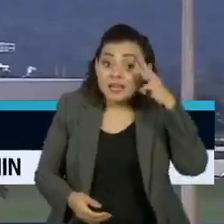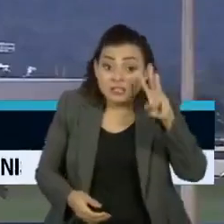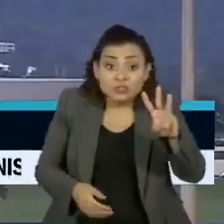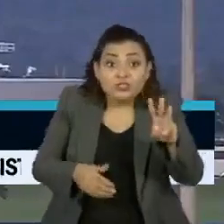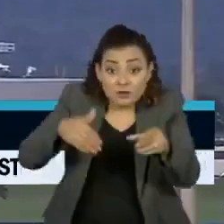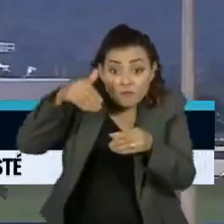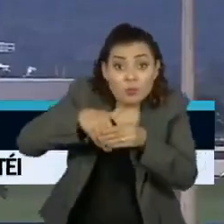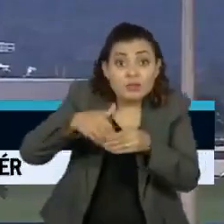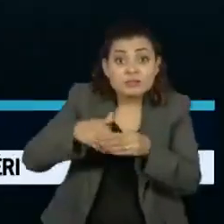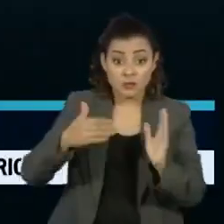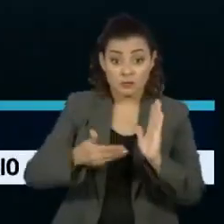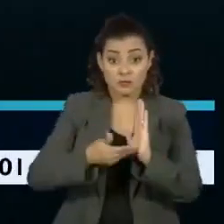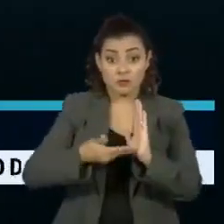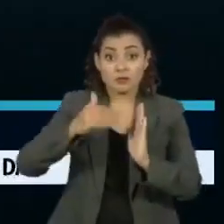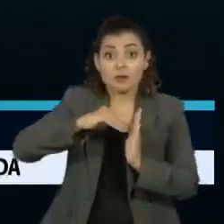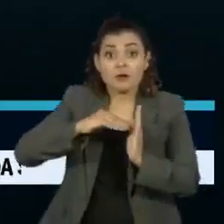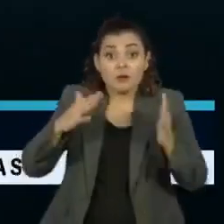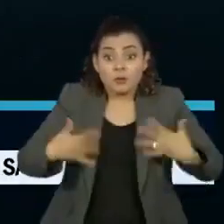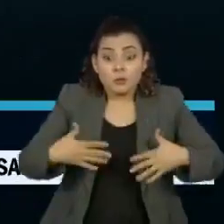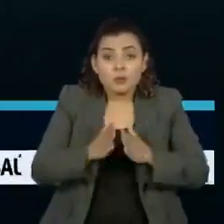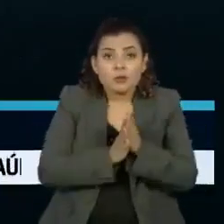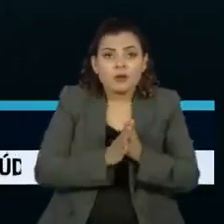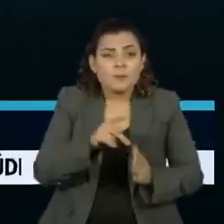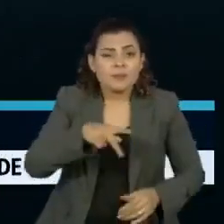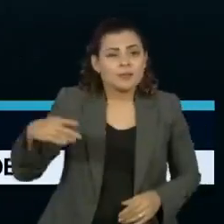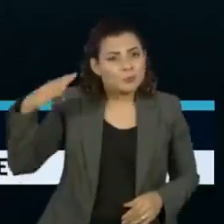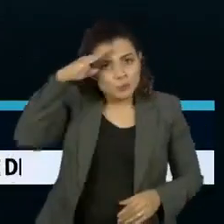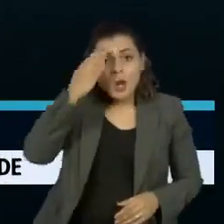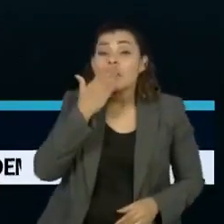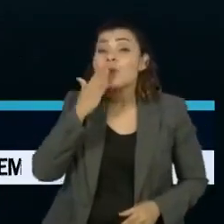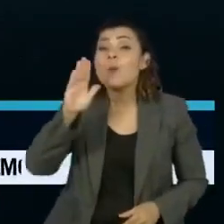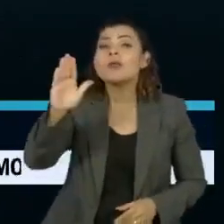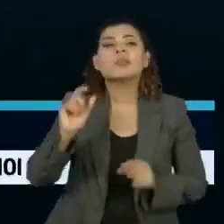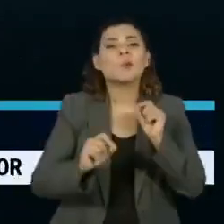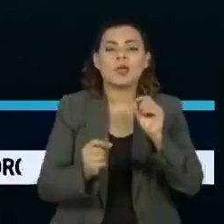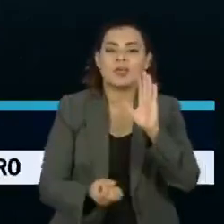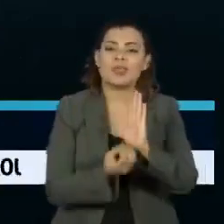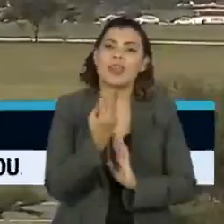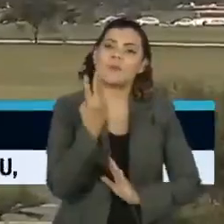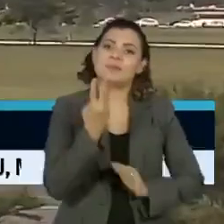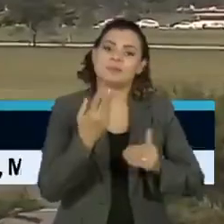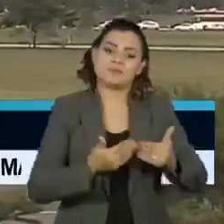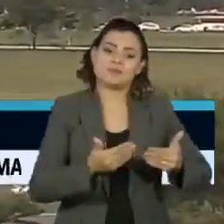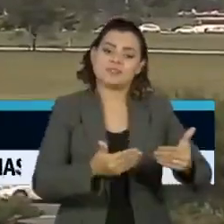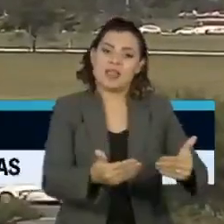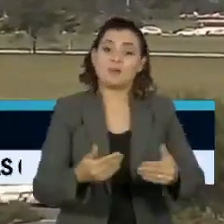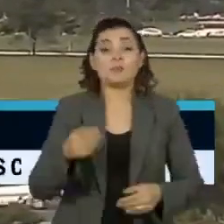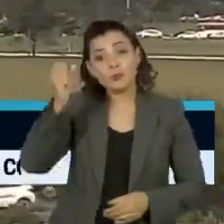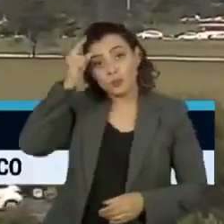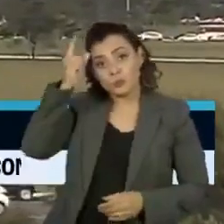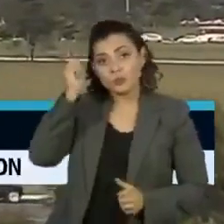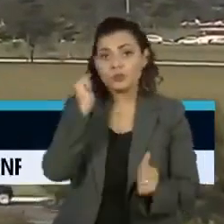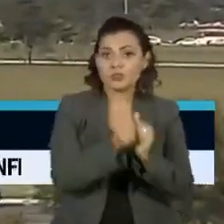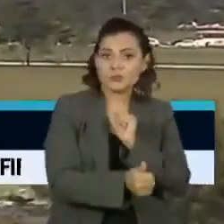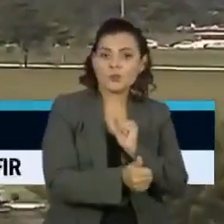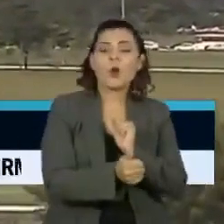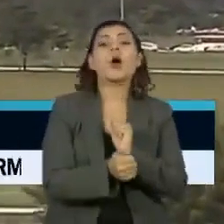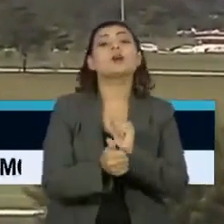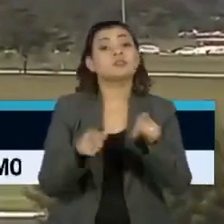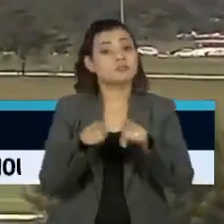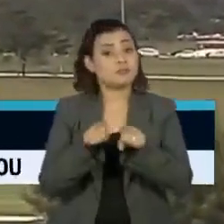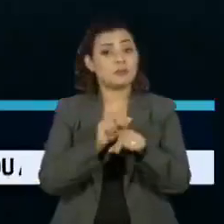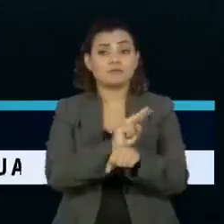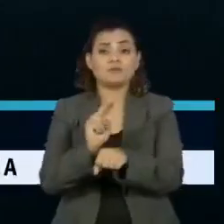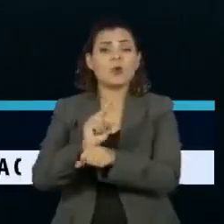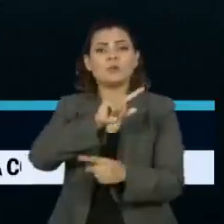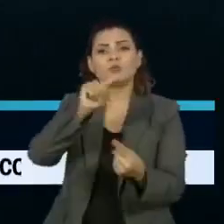eleições na Câmara e no Senado, o presidente Jair Bolsonaro prometeu até recriar 3 ministérios, Cultura, Esportes e Pesca, com o